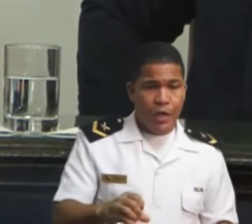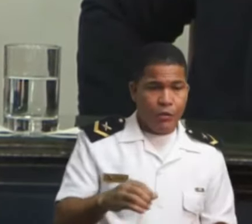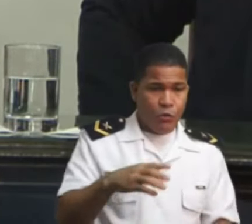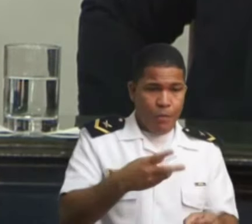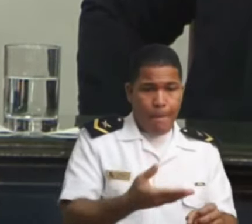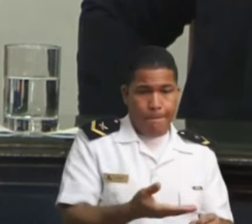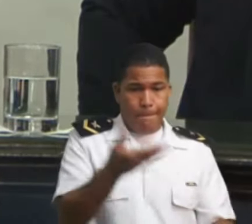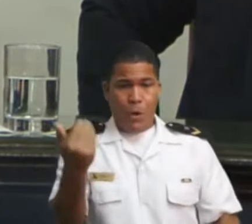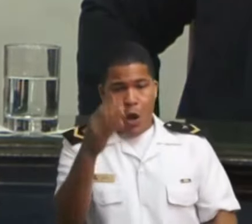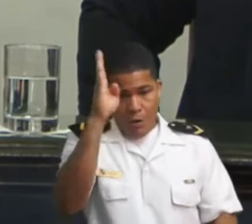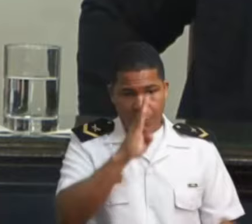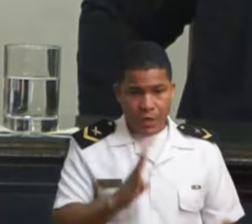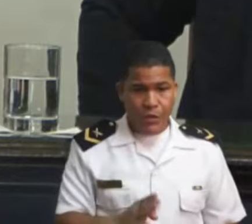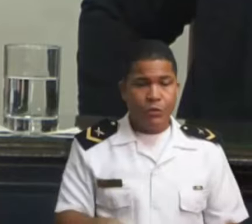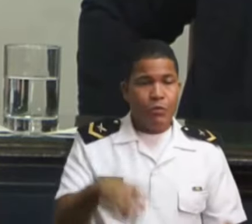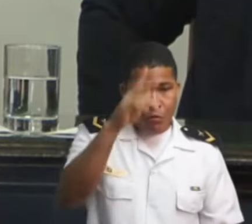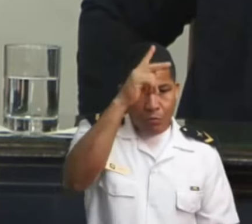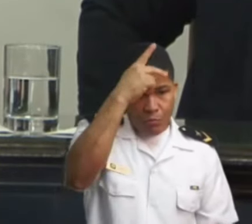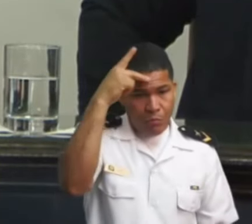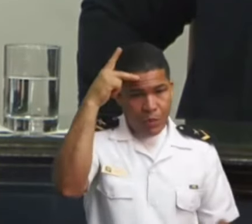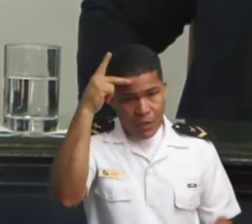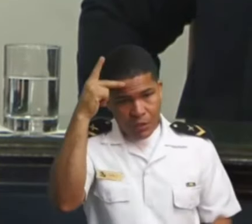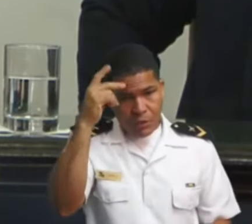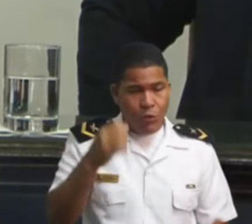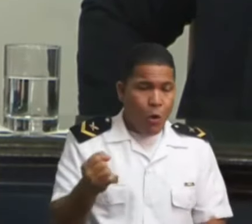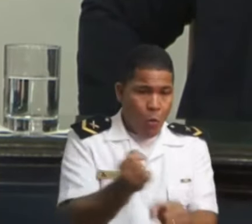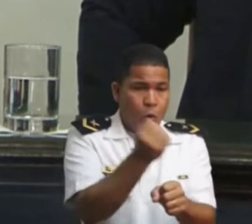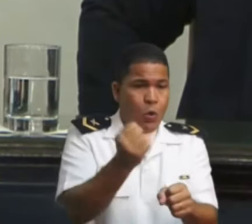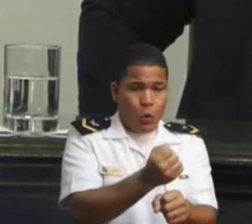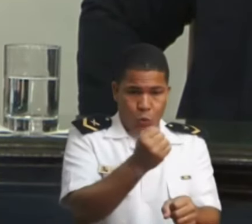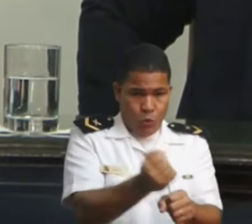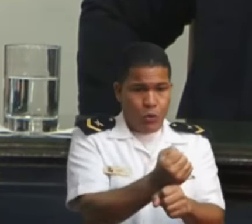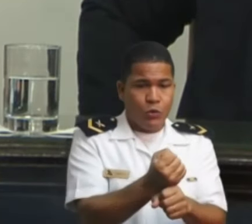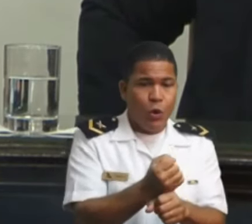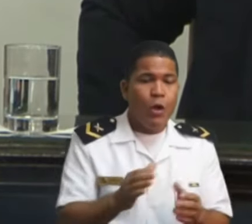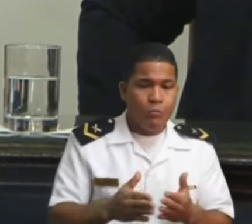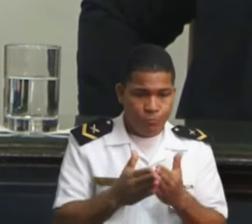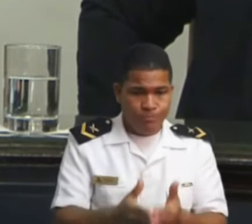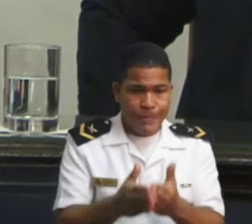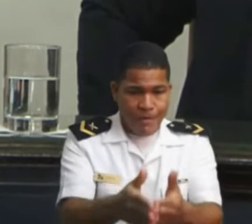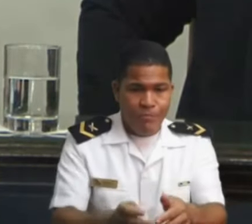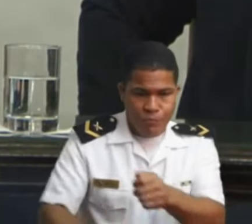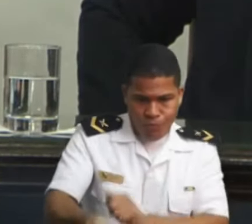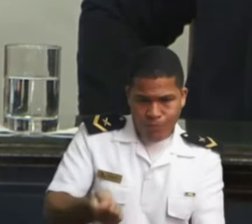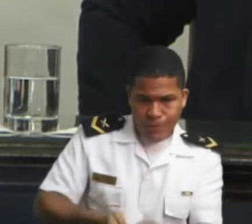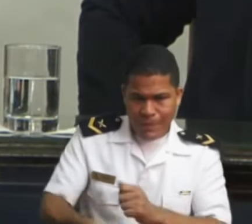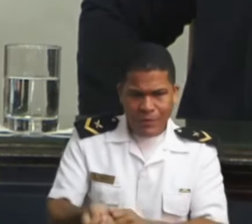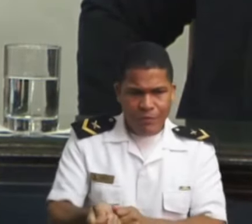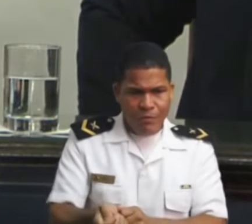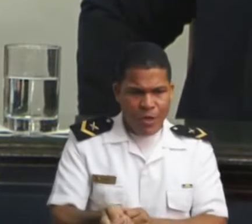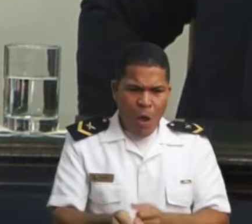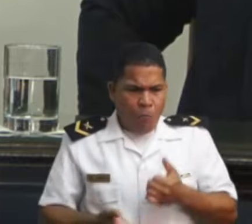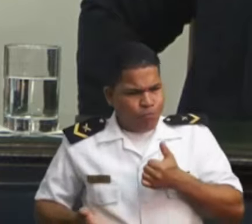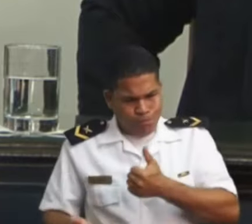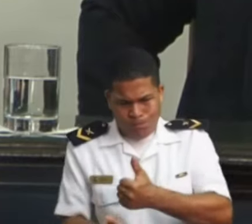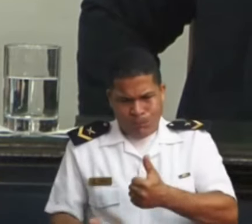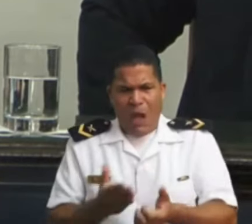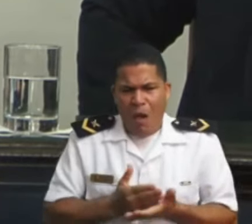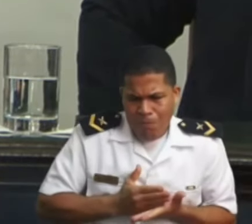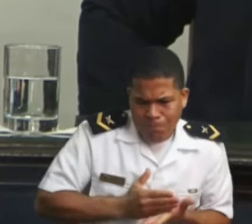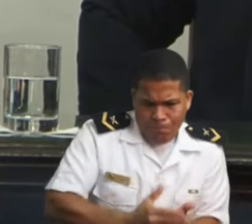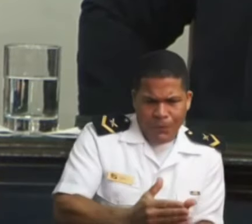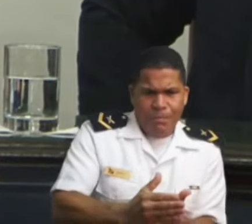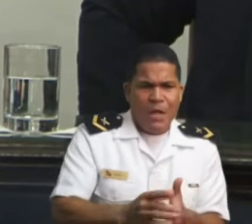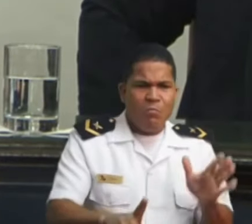quem domina a armação comercial de navios. Ou seja, um primor a legislação